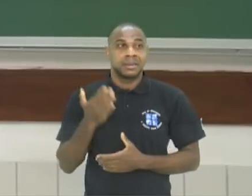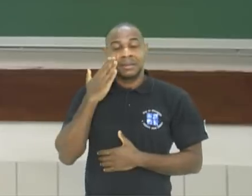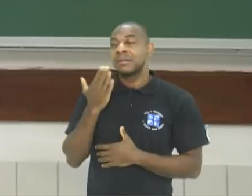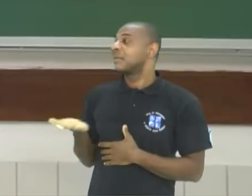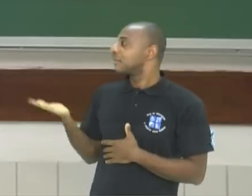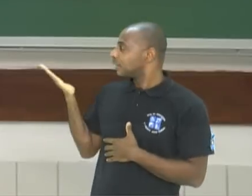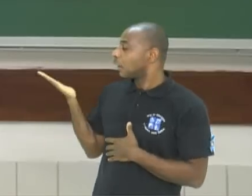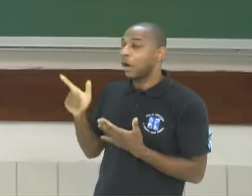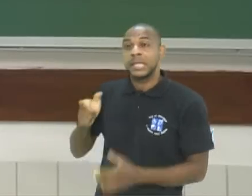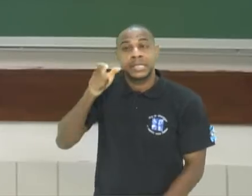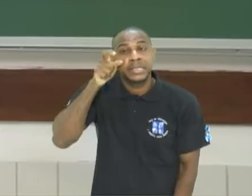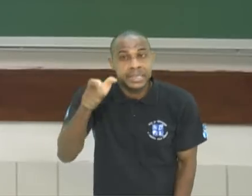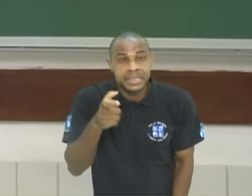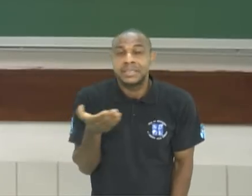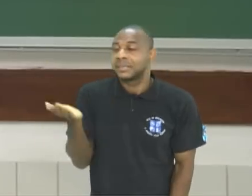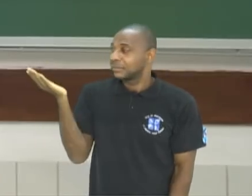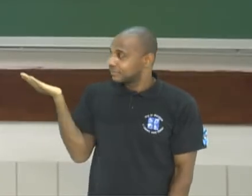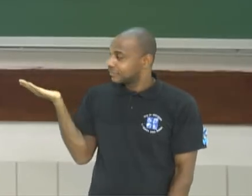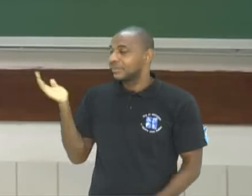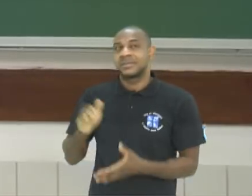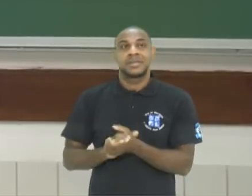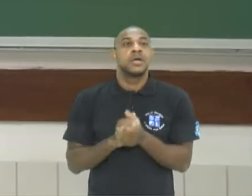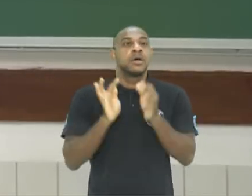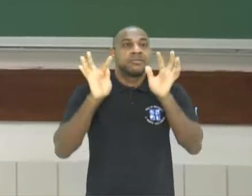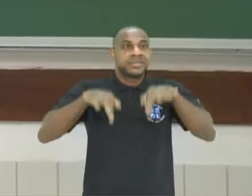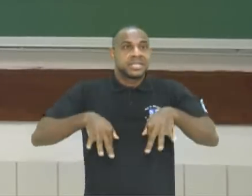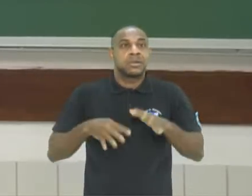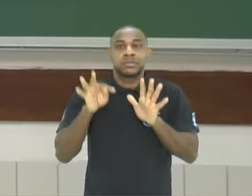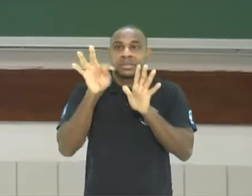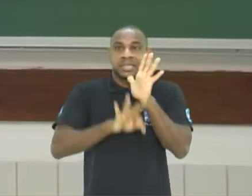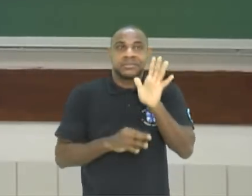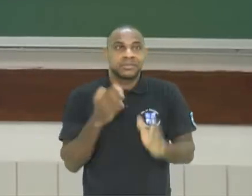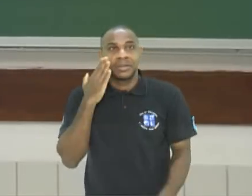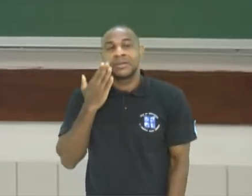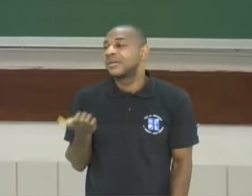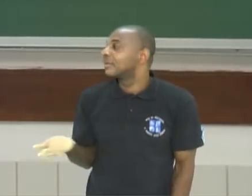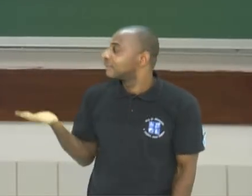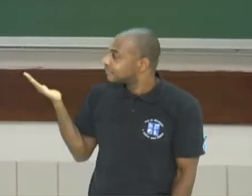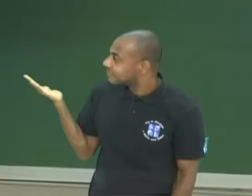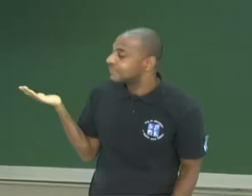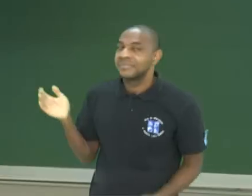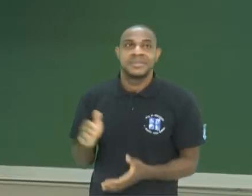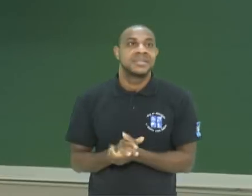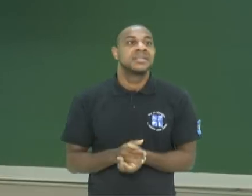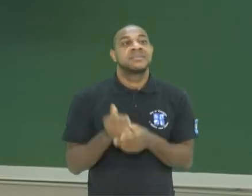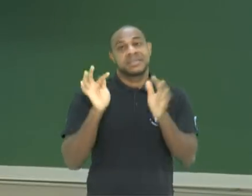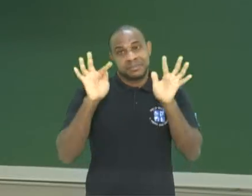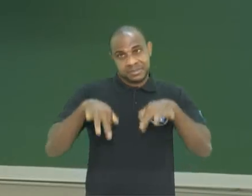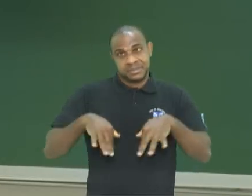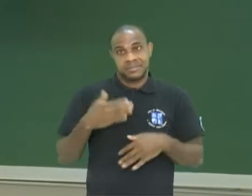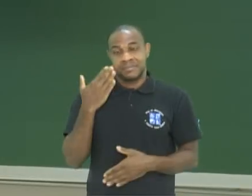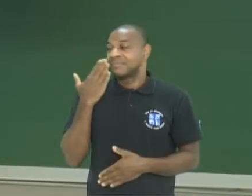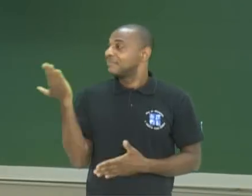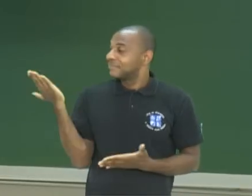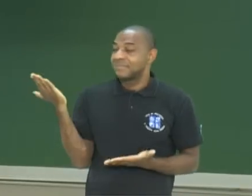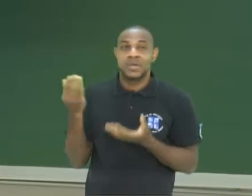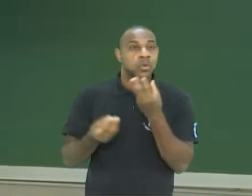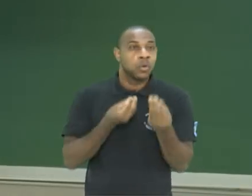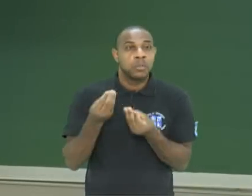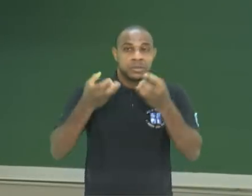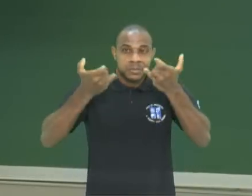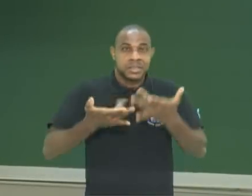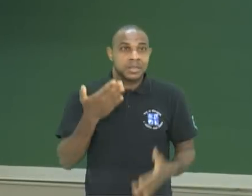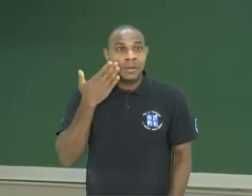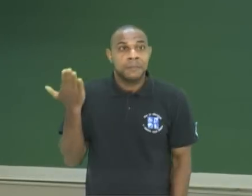que interessante que fica o final do texto dele. Agora a gente realmente já terminou esse artigo de opinião e olha como ele